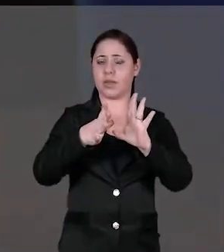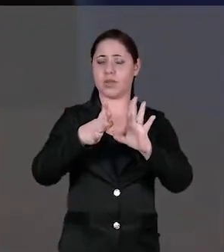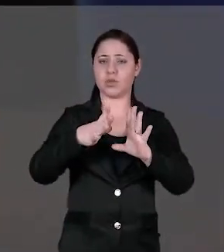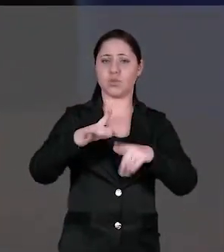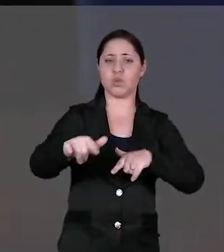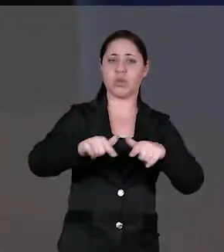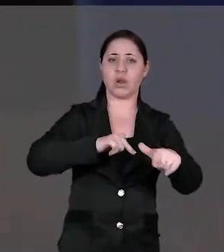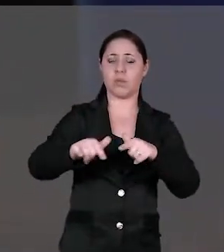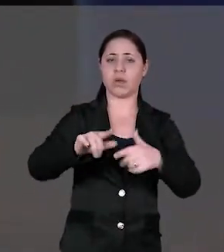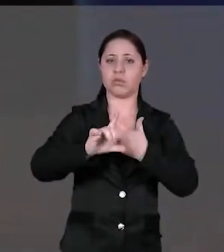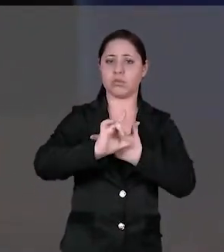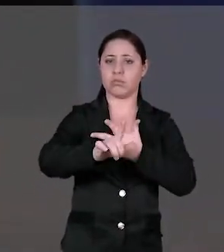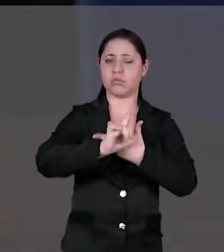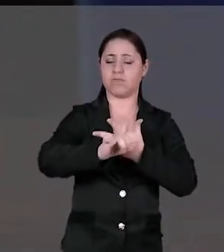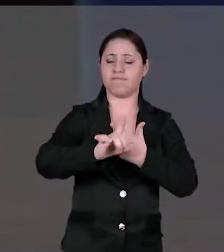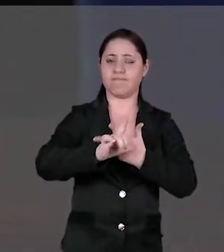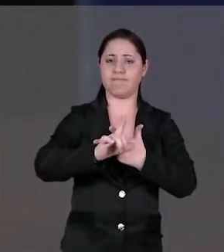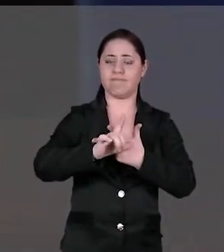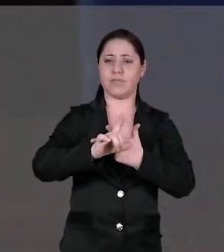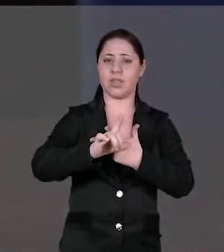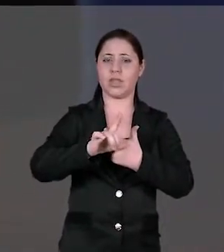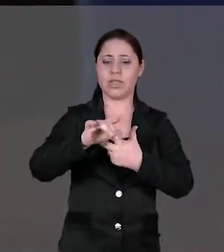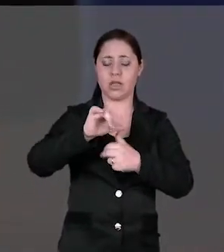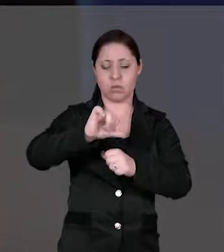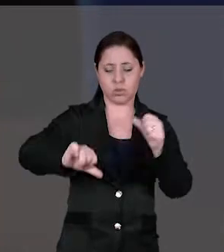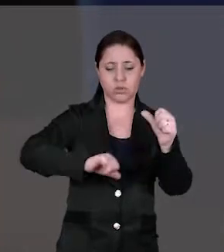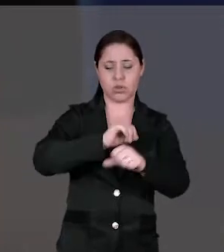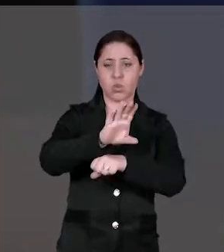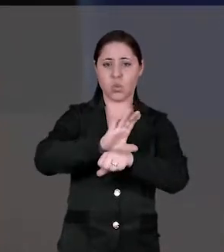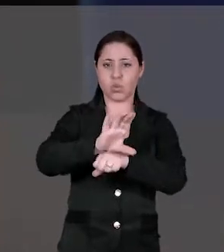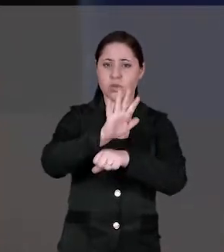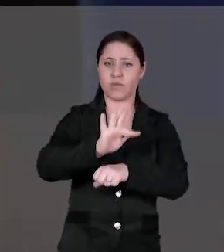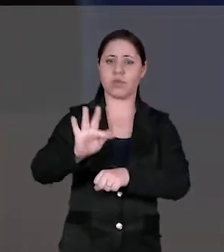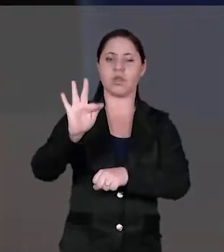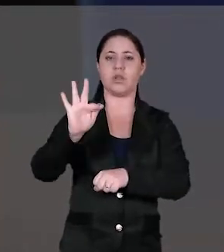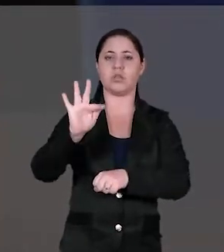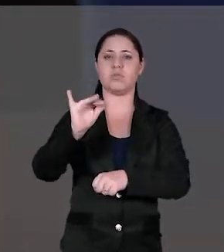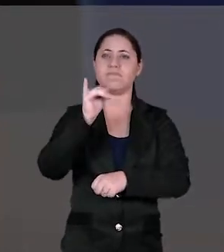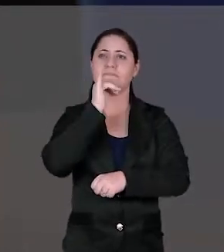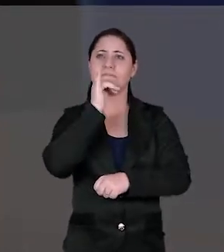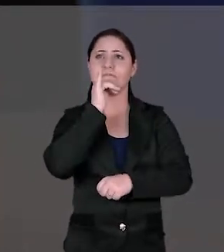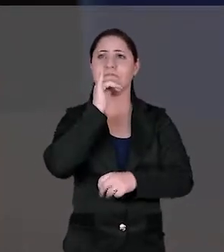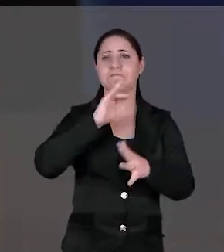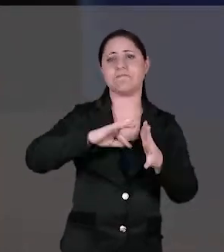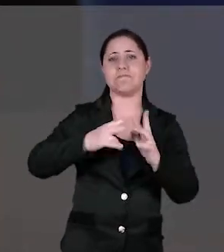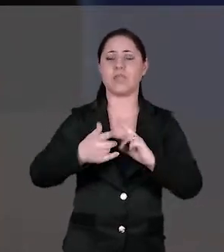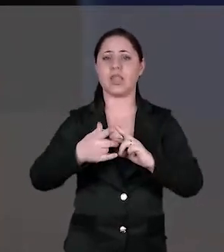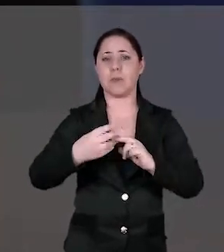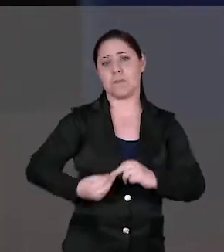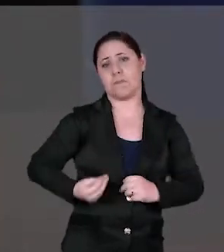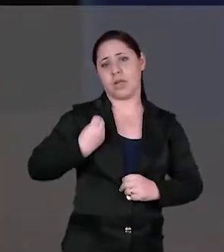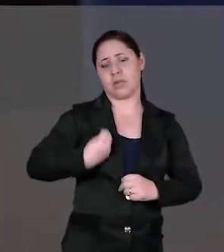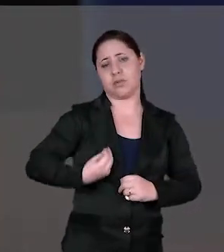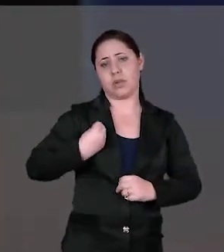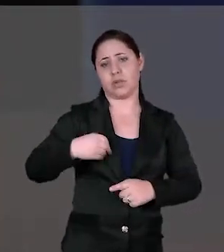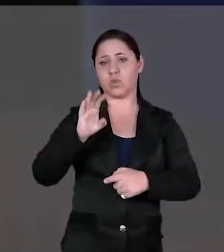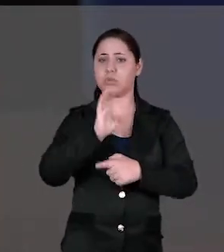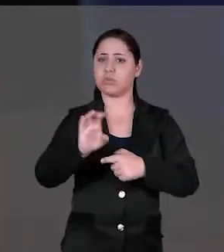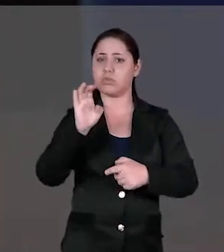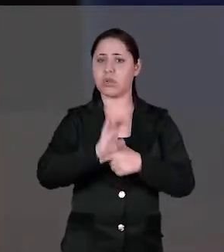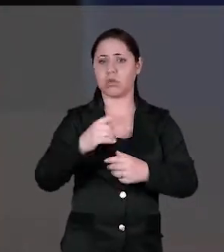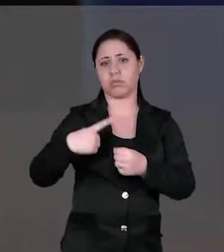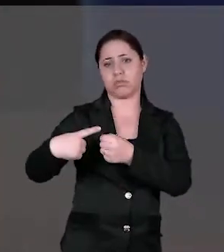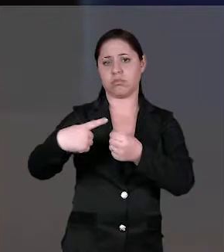assembleias têm algumas pautas em comuns para poder aí trabalhar junto na mudança de dar